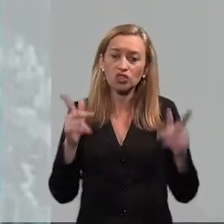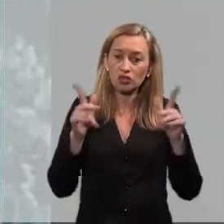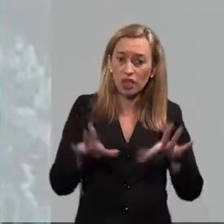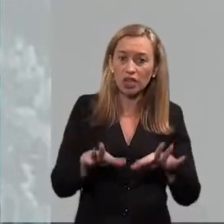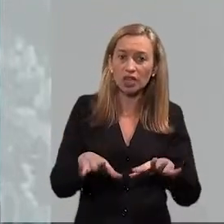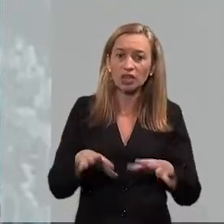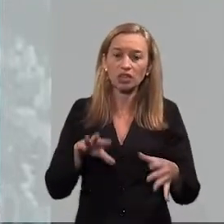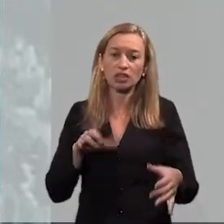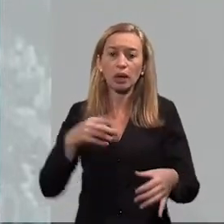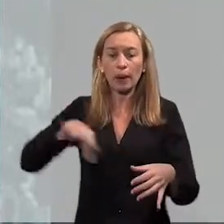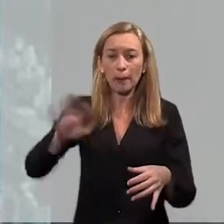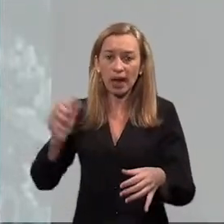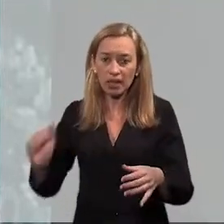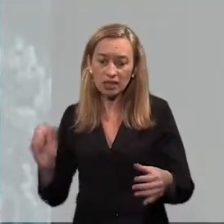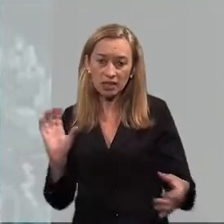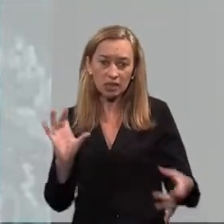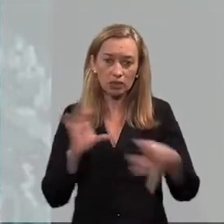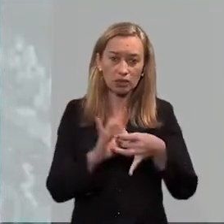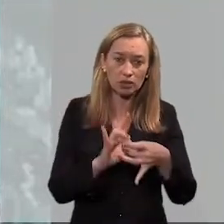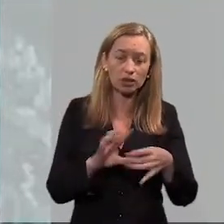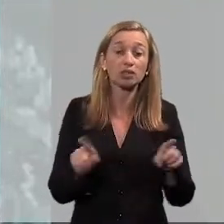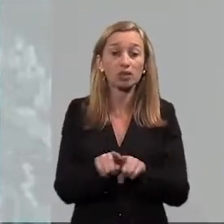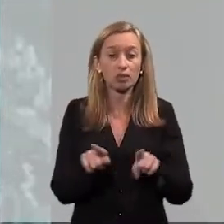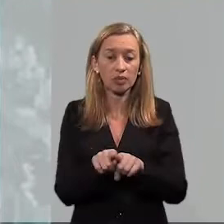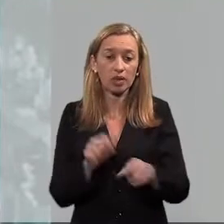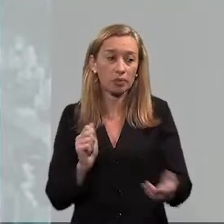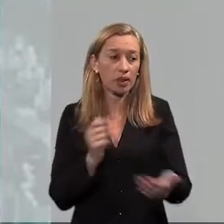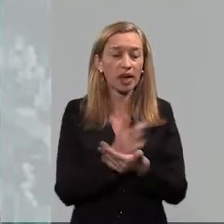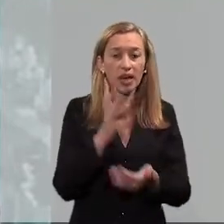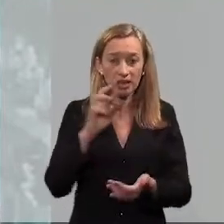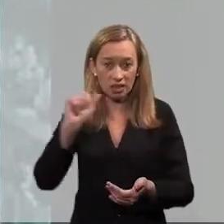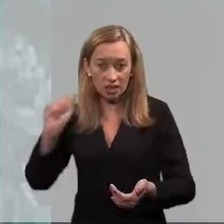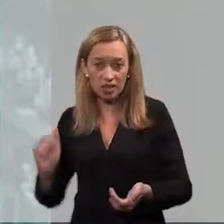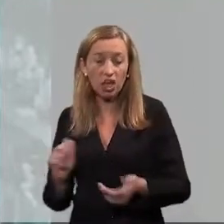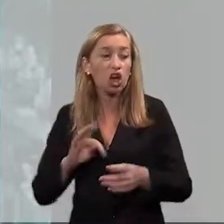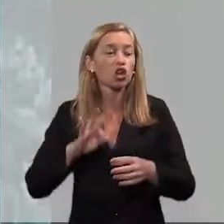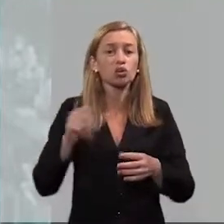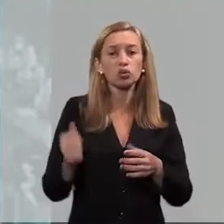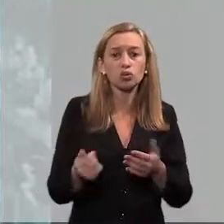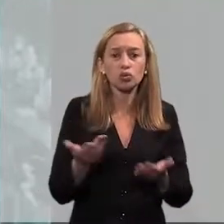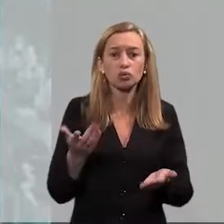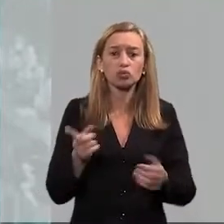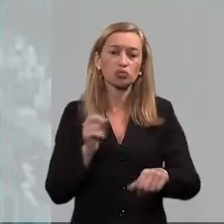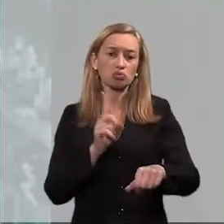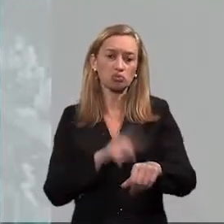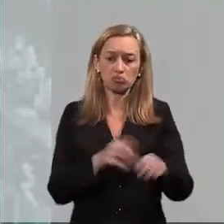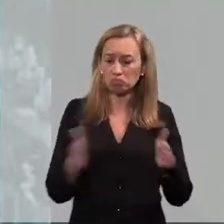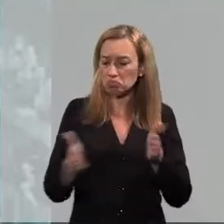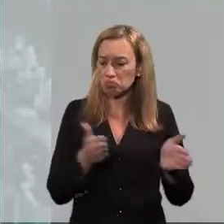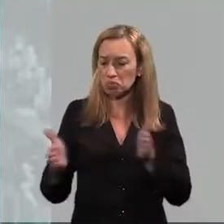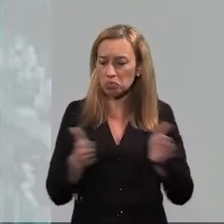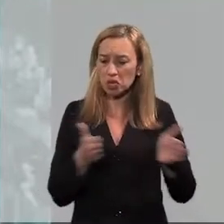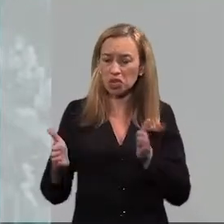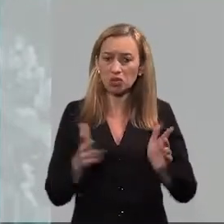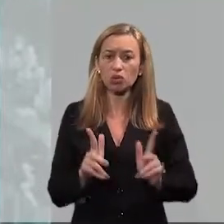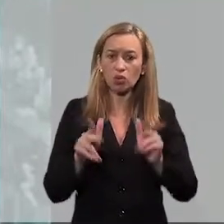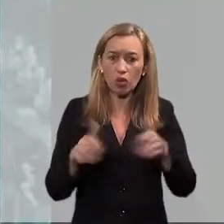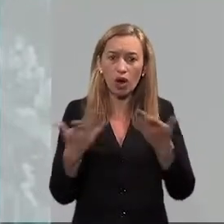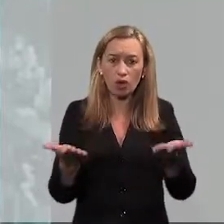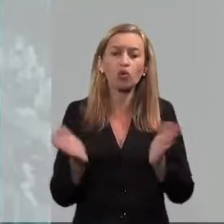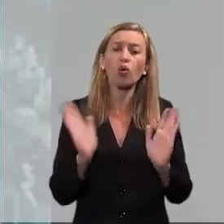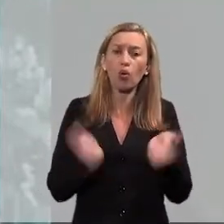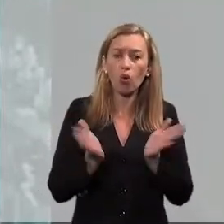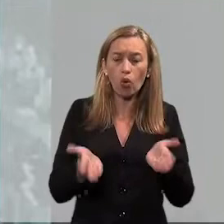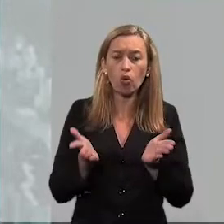estava sendo cobrado: segregar massas e antecipar receitas. Tudo no mais ou menos no mesmo período. Isso faz com